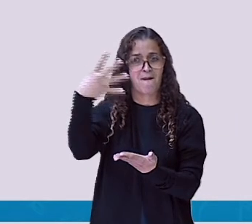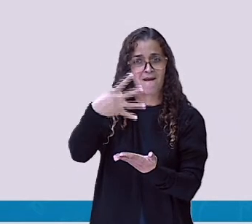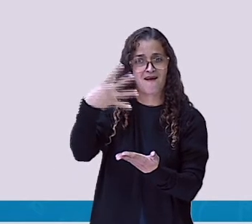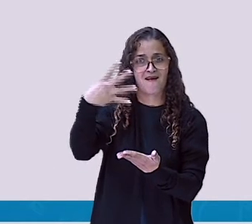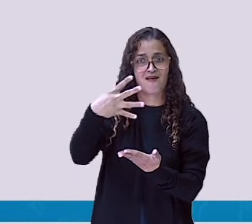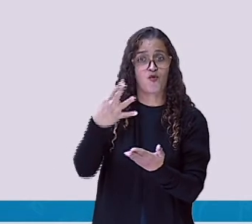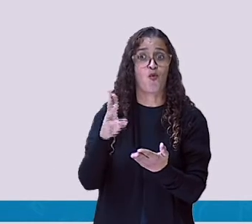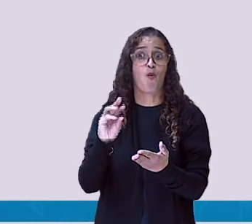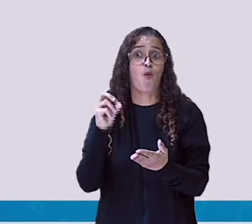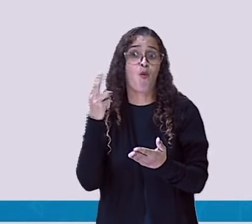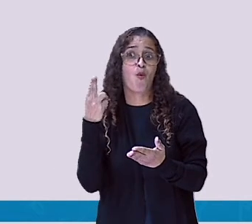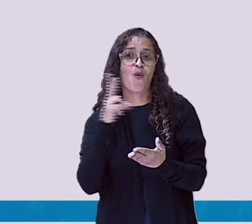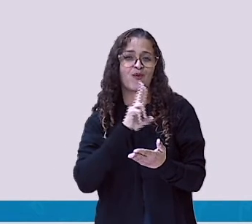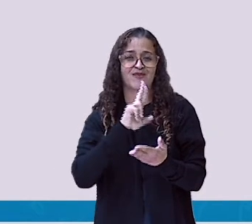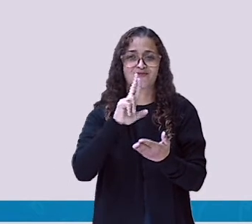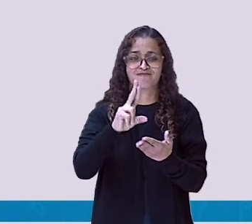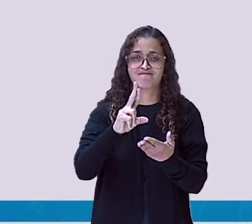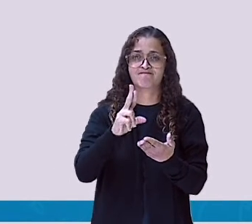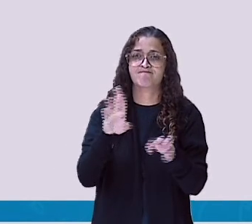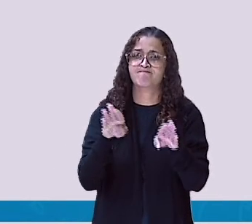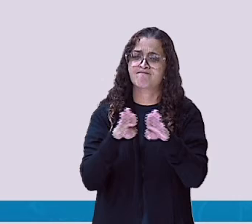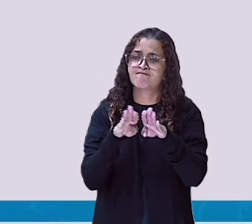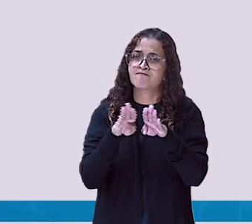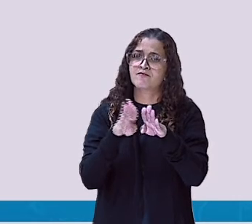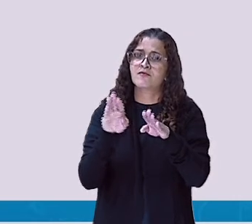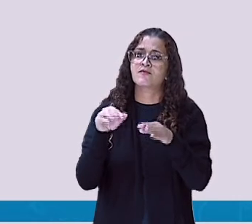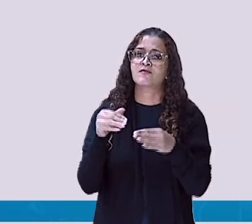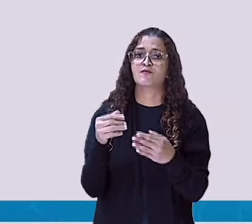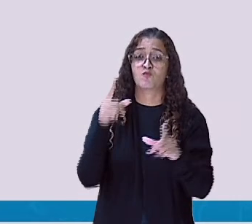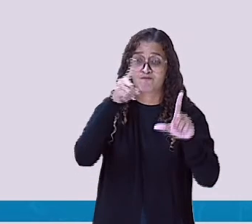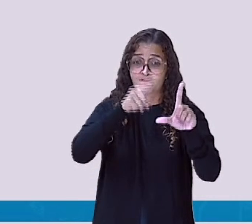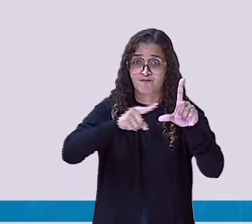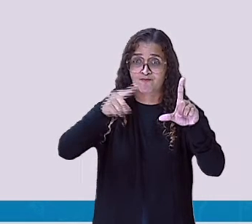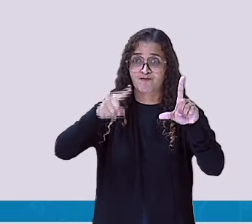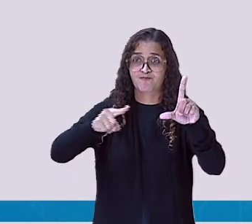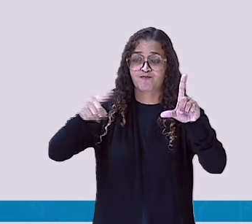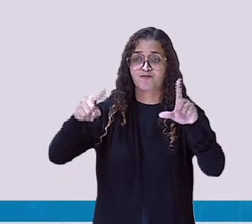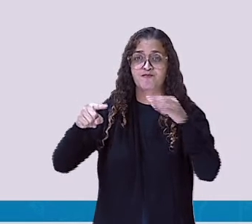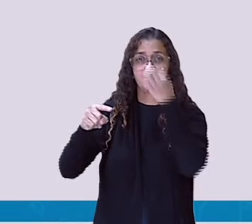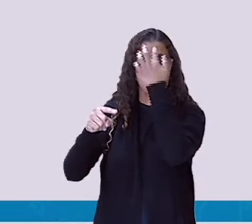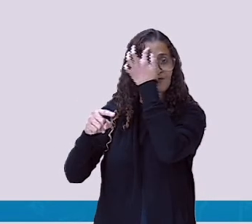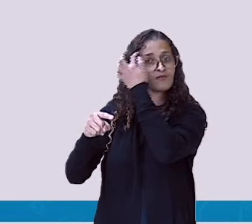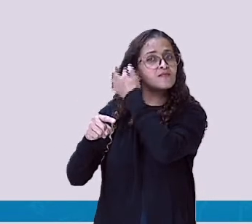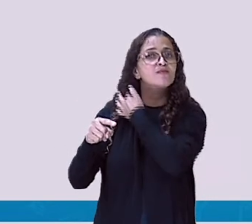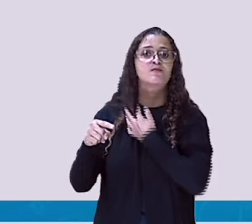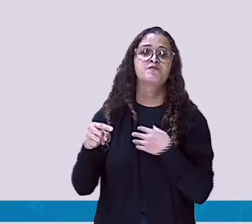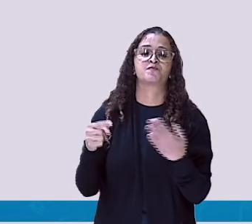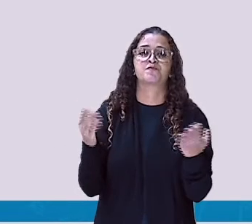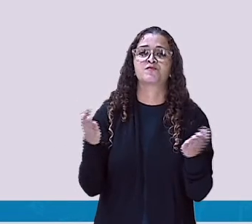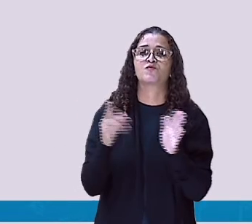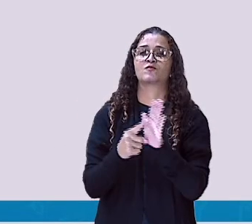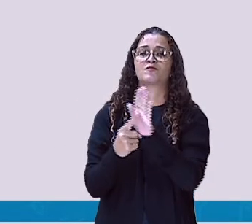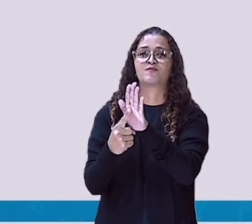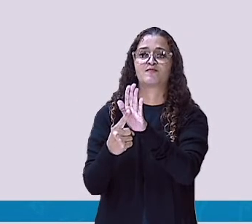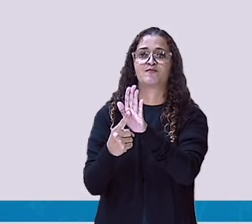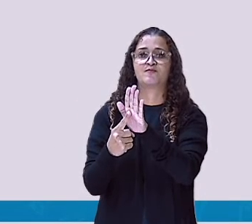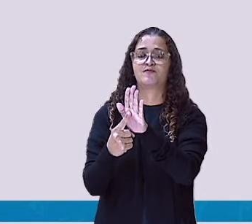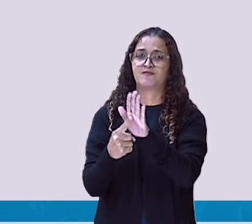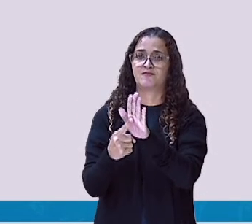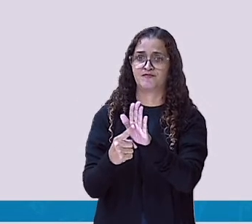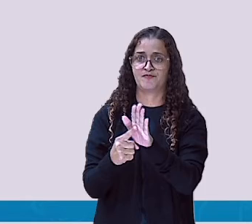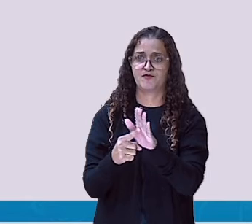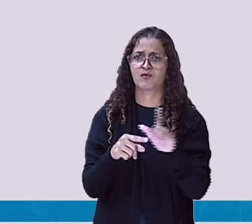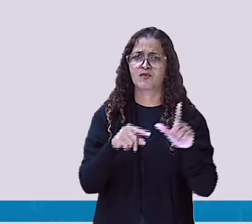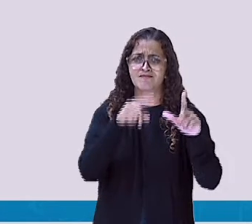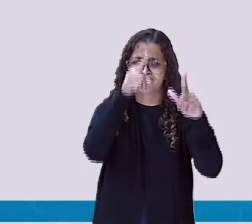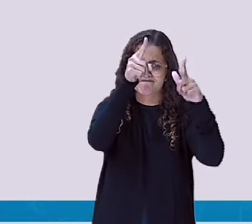Agora, nós vamos partir para o gráfico. Então, nós temos aí um